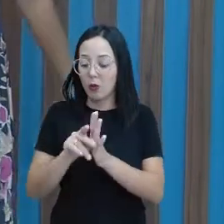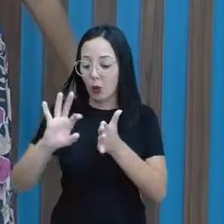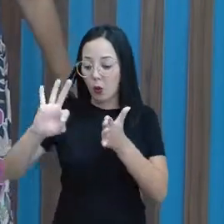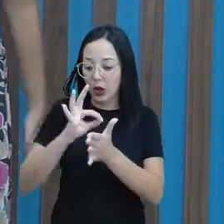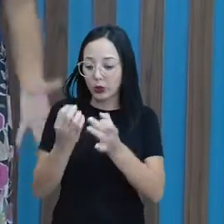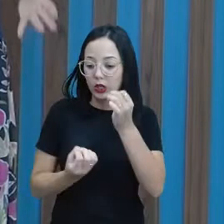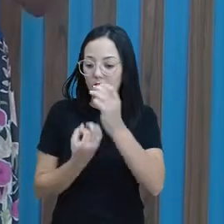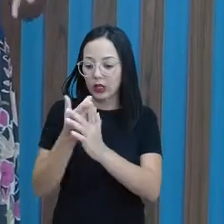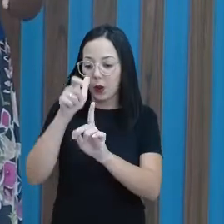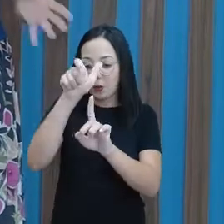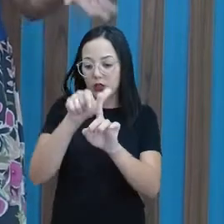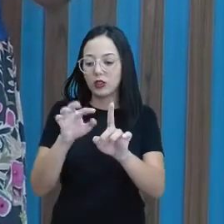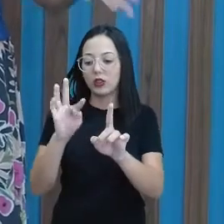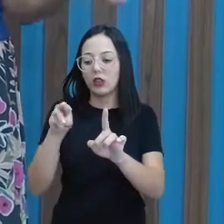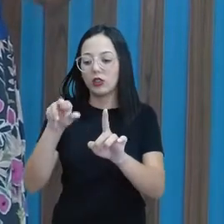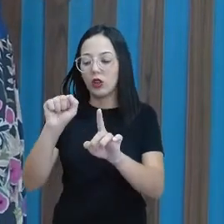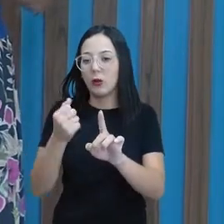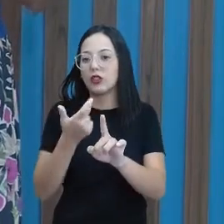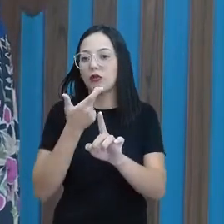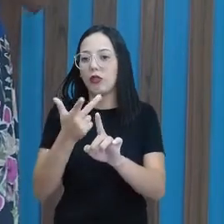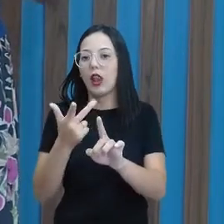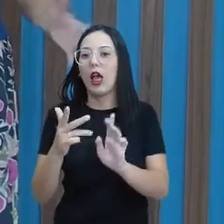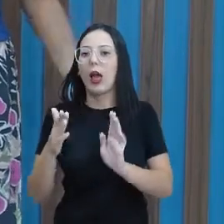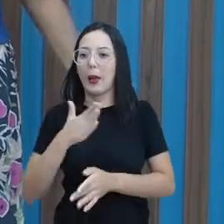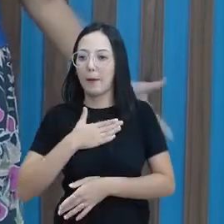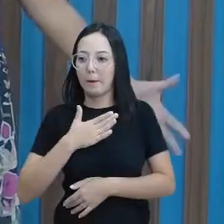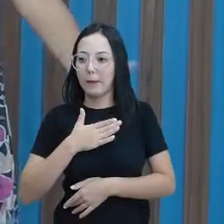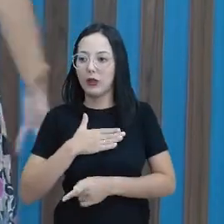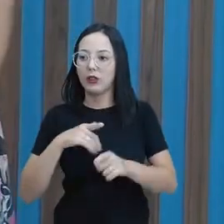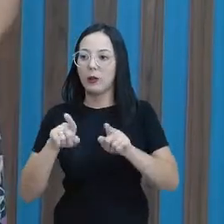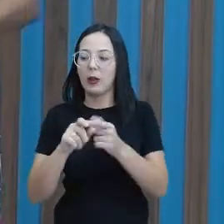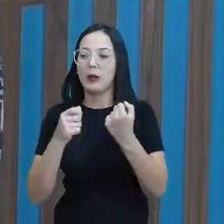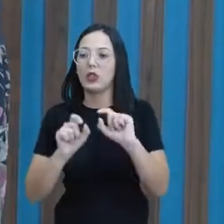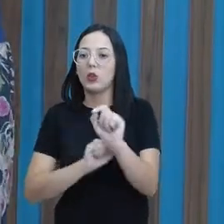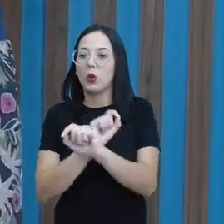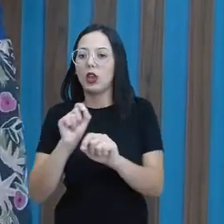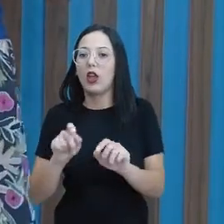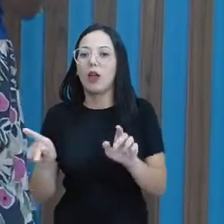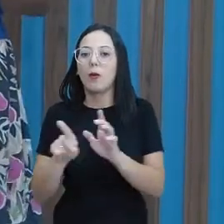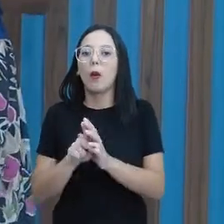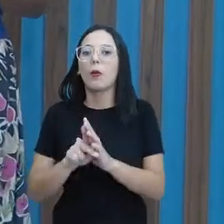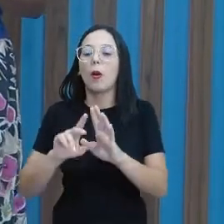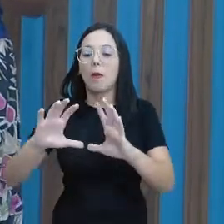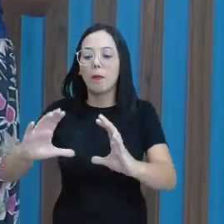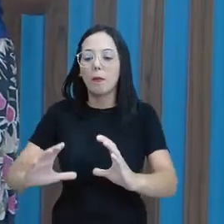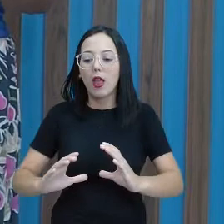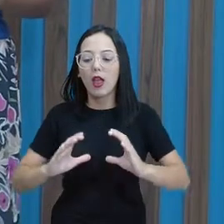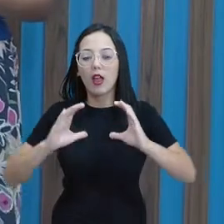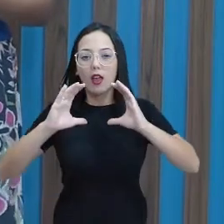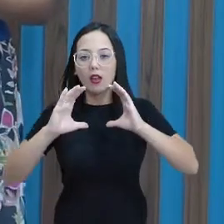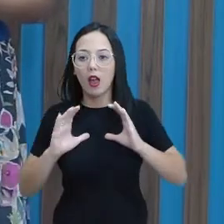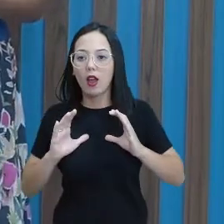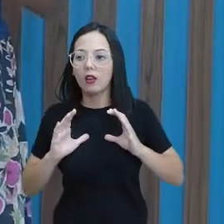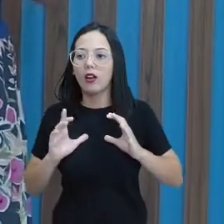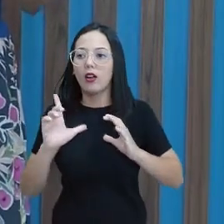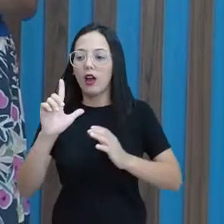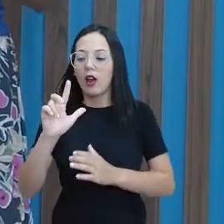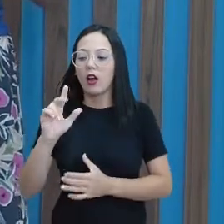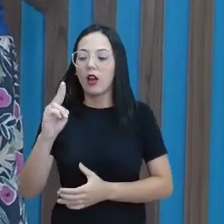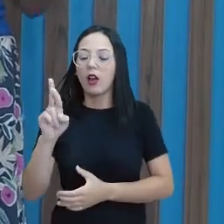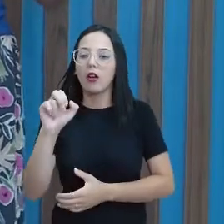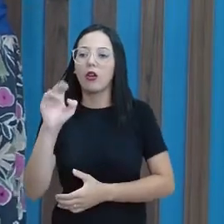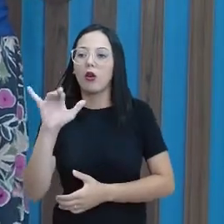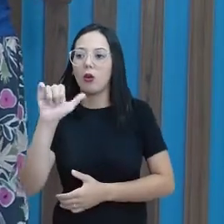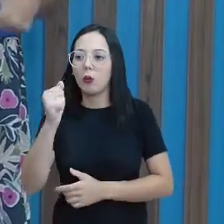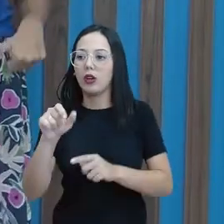o personagem de Tomás, ele disser é meu, tenho sim, ele precisa agarrar o leitão para si. Isso aqui é uma rubrica, é uma indicação